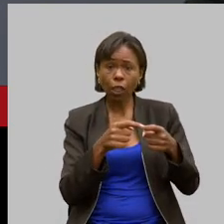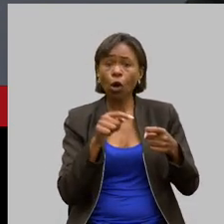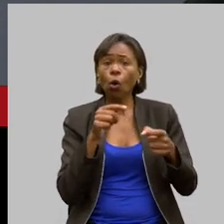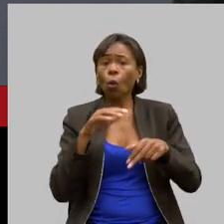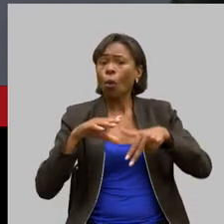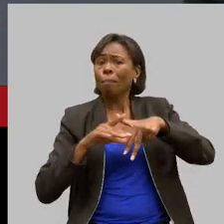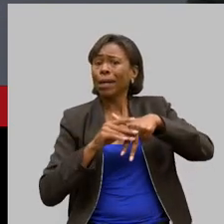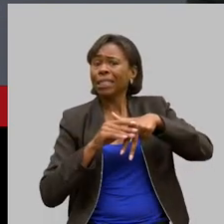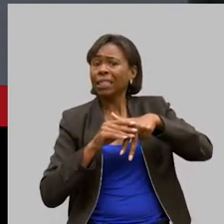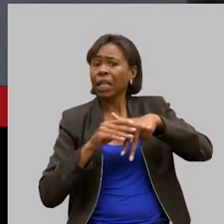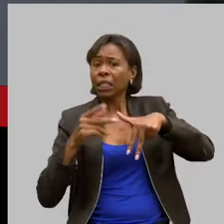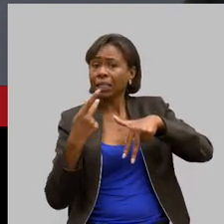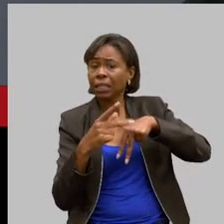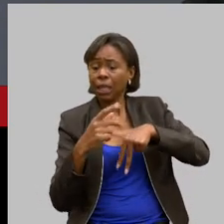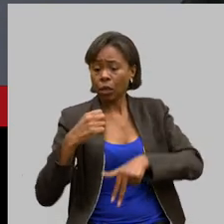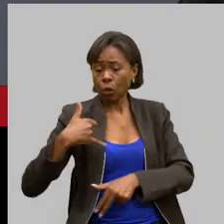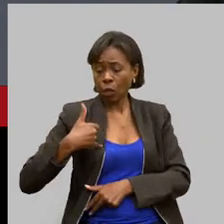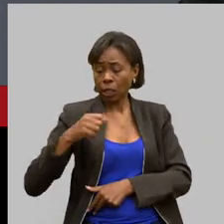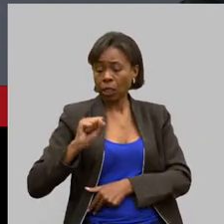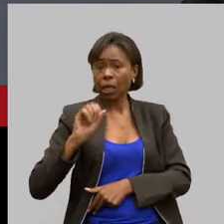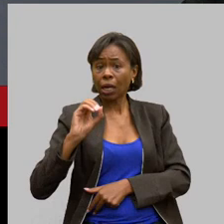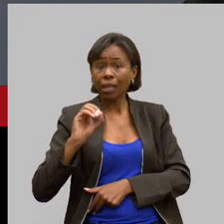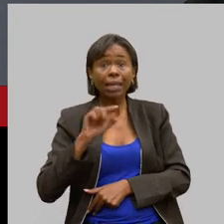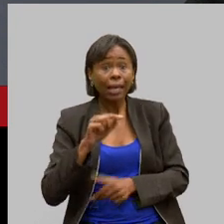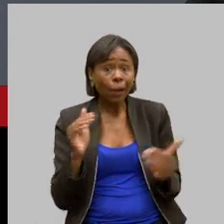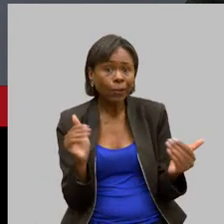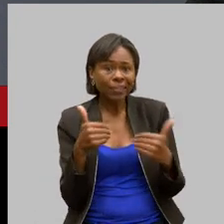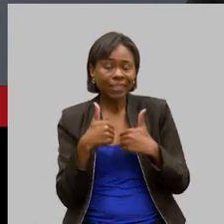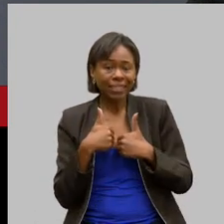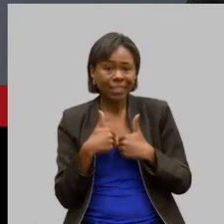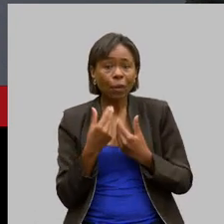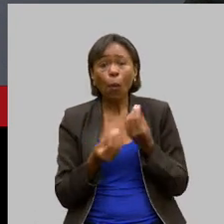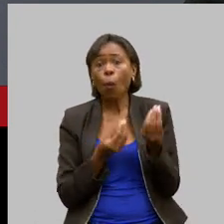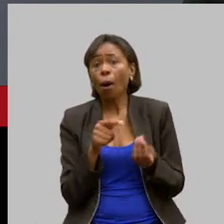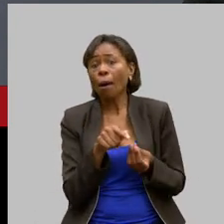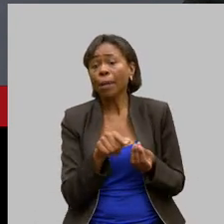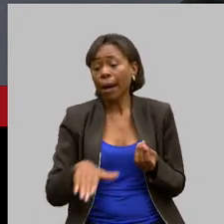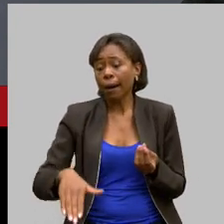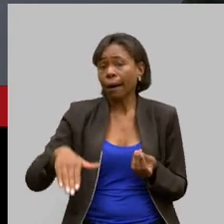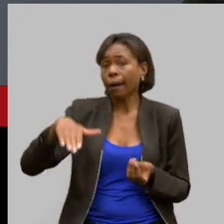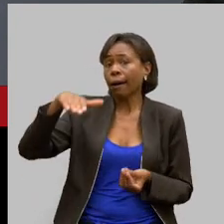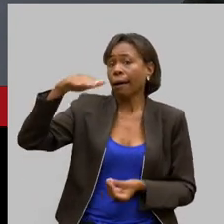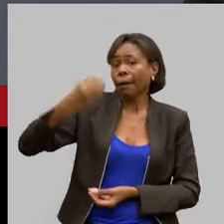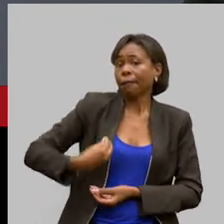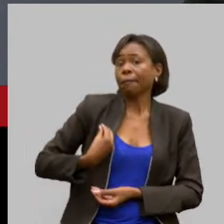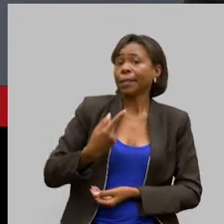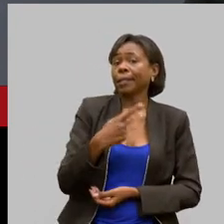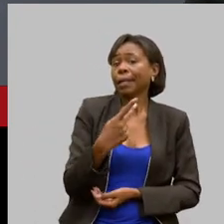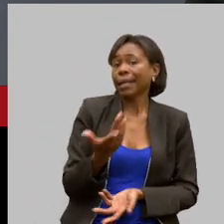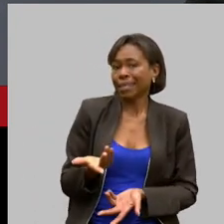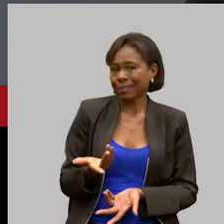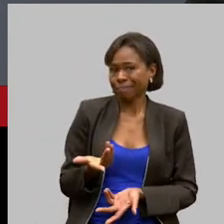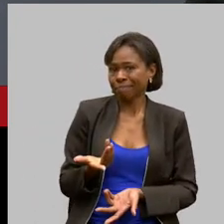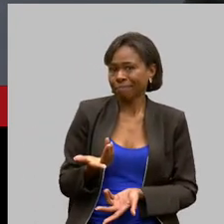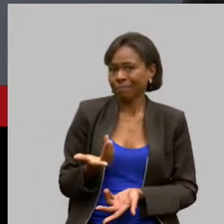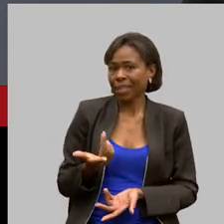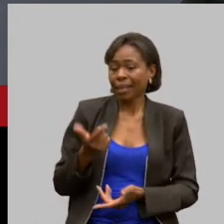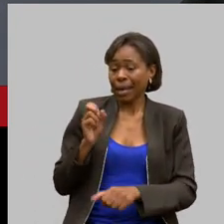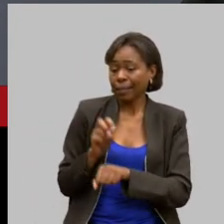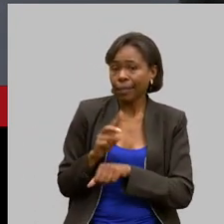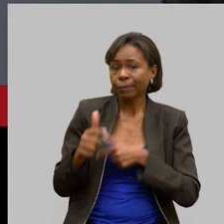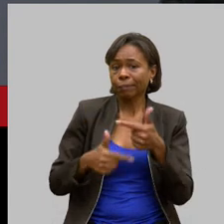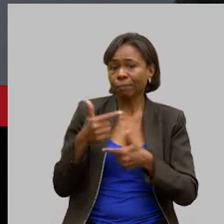desse autista qual que foi o acesso ao trabalho desse autista a gente tem Infelizmente